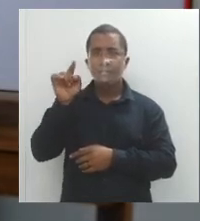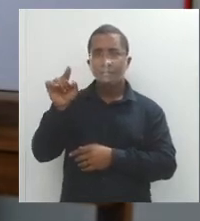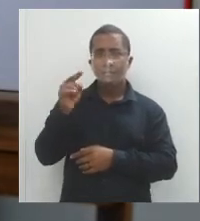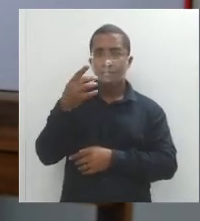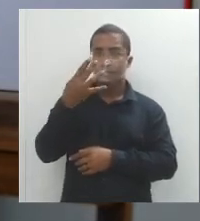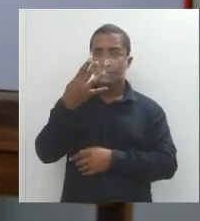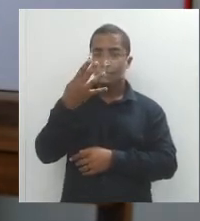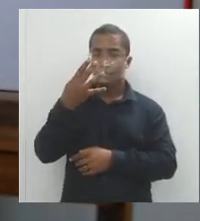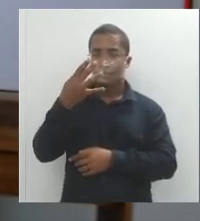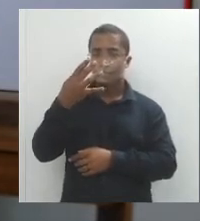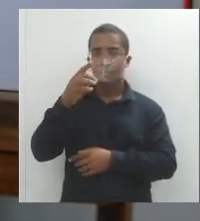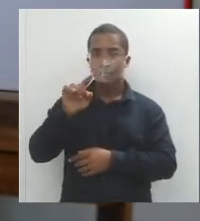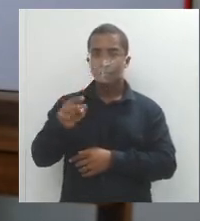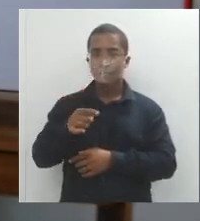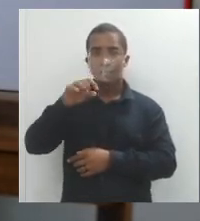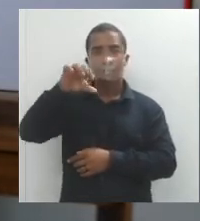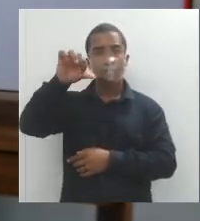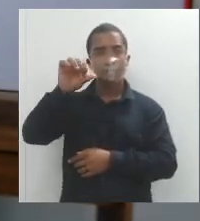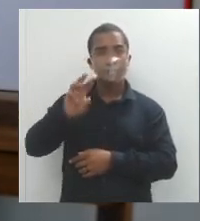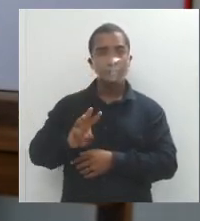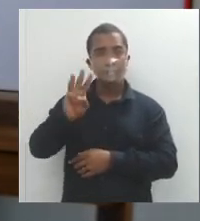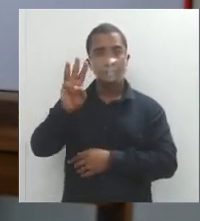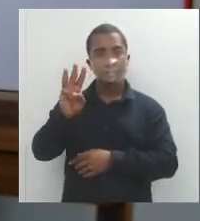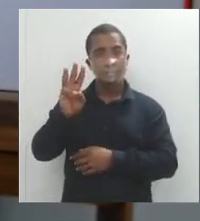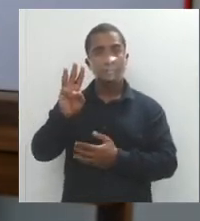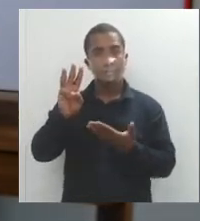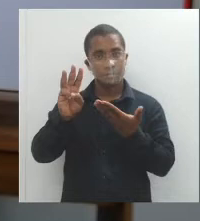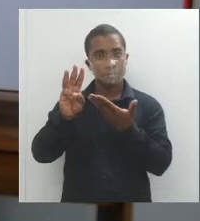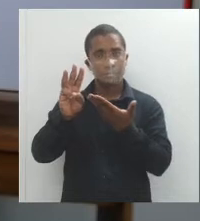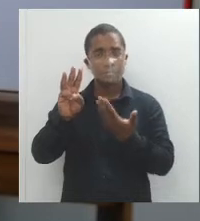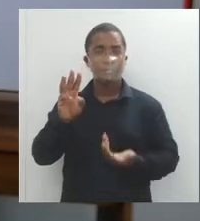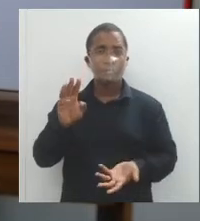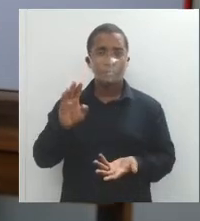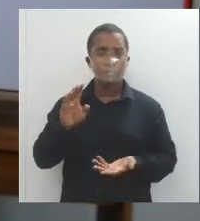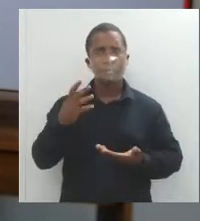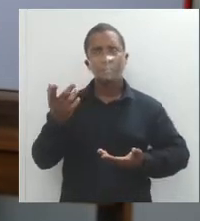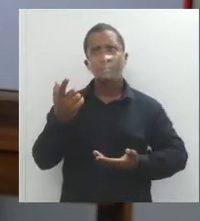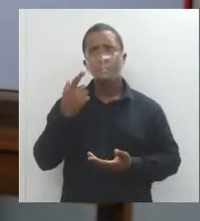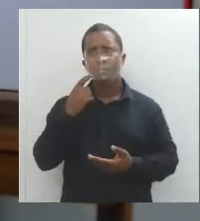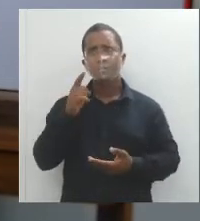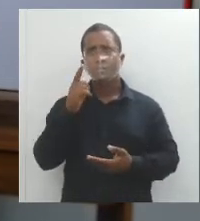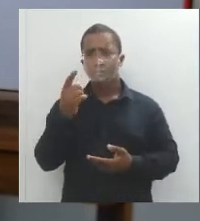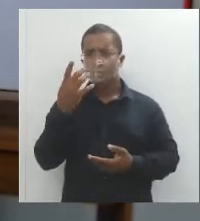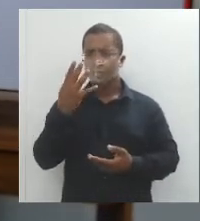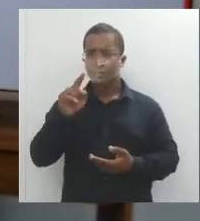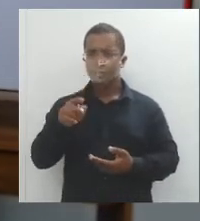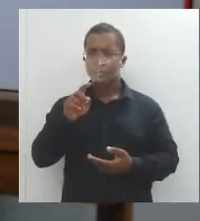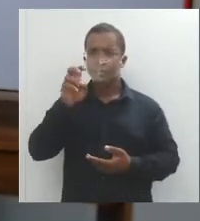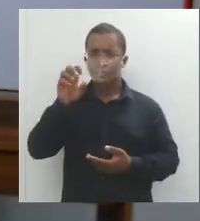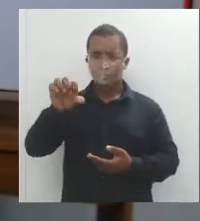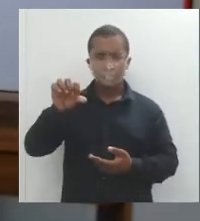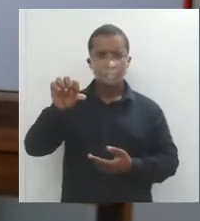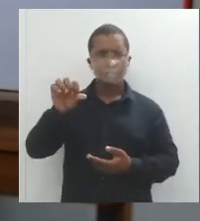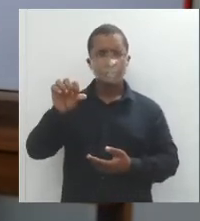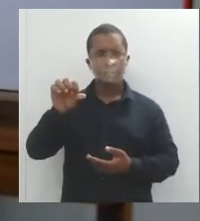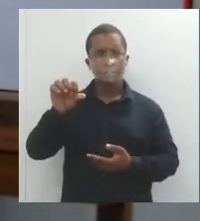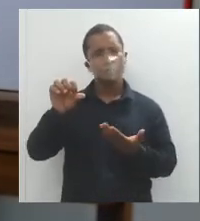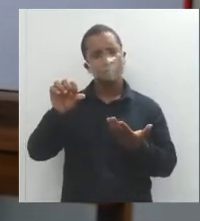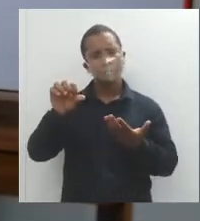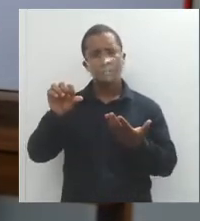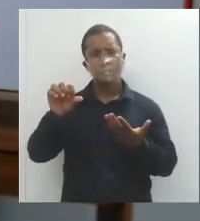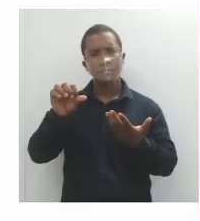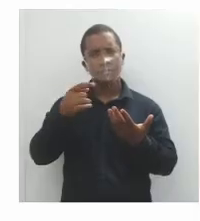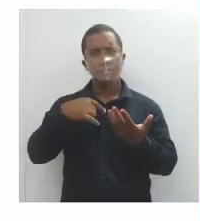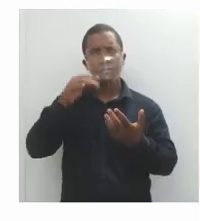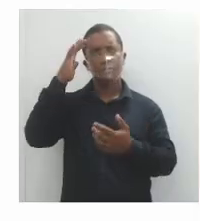tem 4,9 watts. Aí você, poxa vida, essa lâmpada tem 4,9? Teoricamente, o que é que a gente